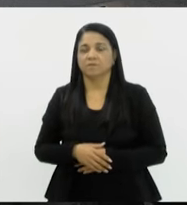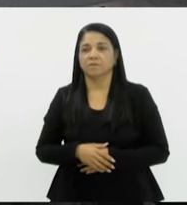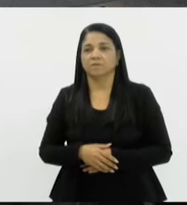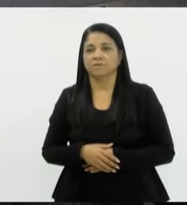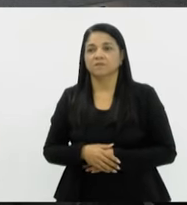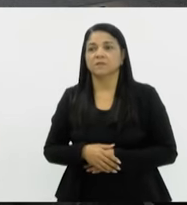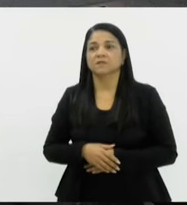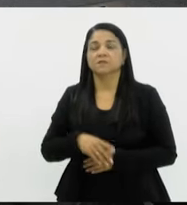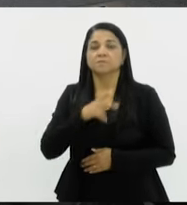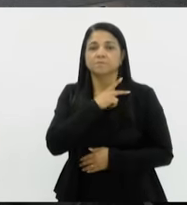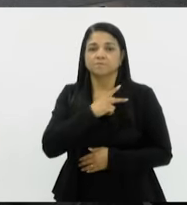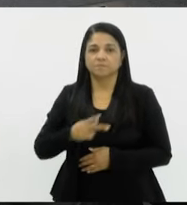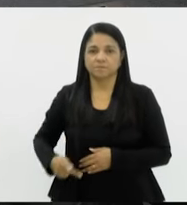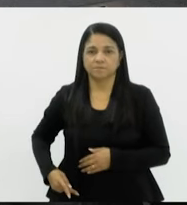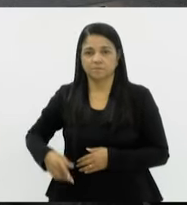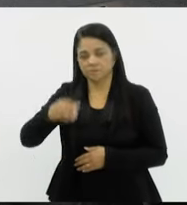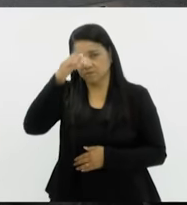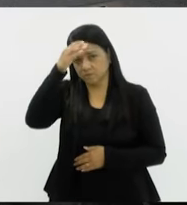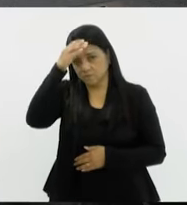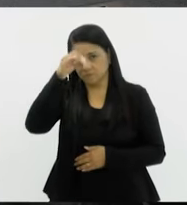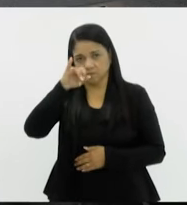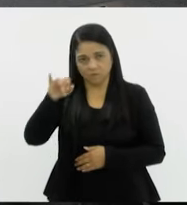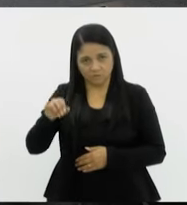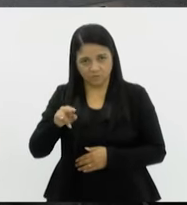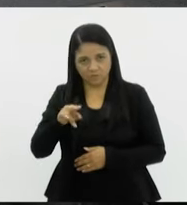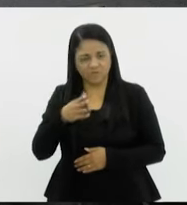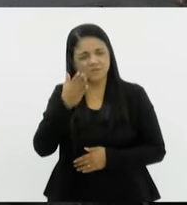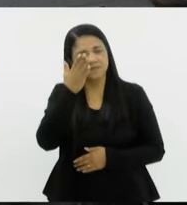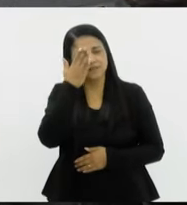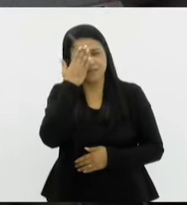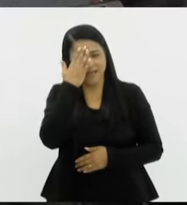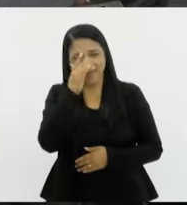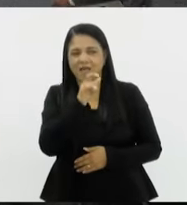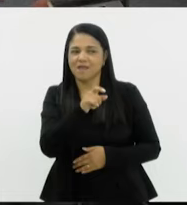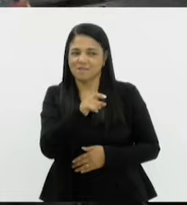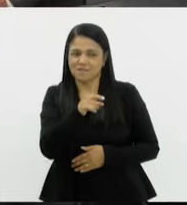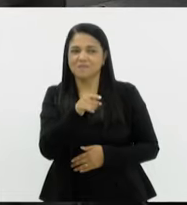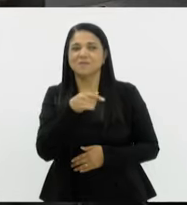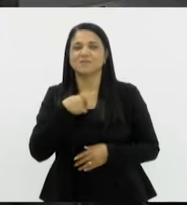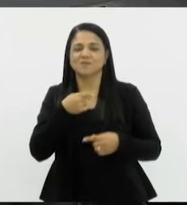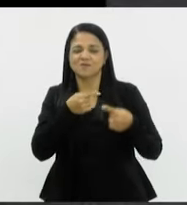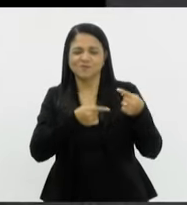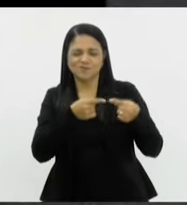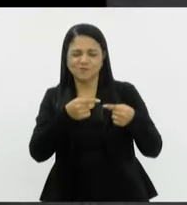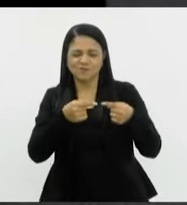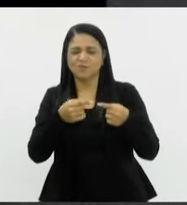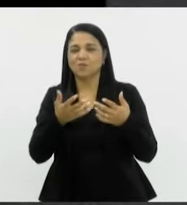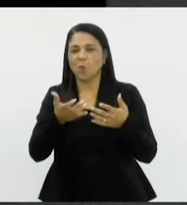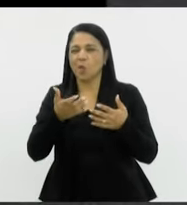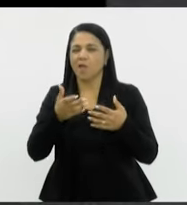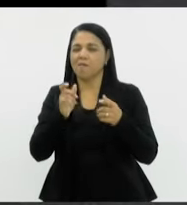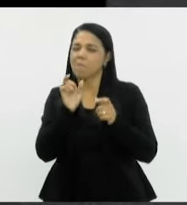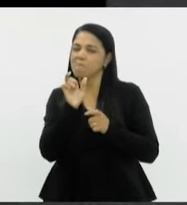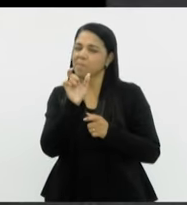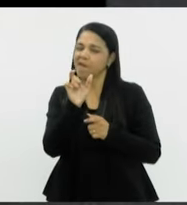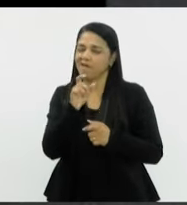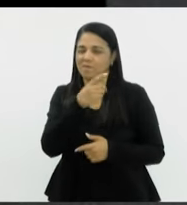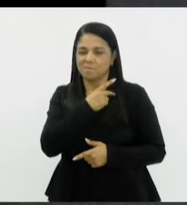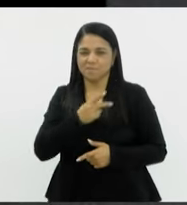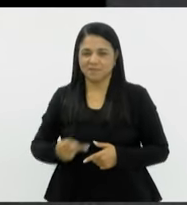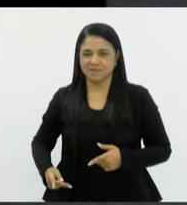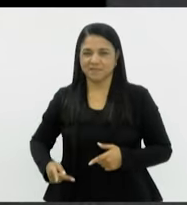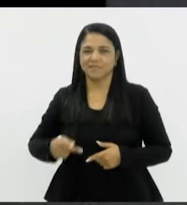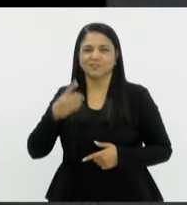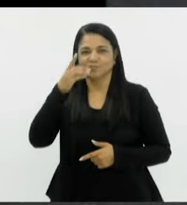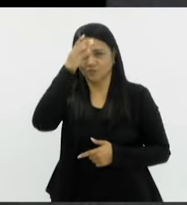Presidente Tia Ju, Vossa Excelência sabe que eu sempre discuto para falar Presidente Tia Ju, do Poder